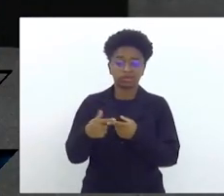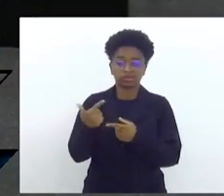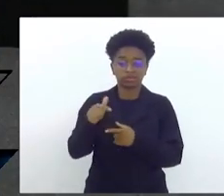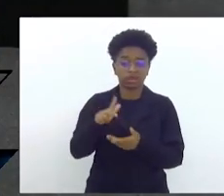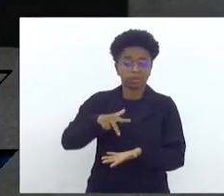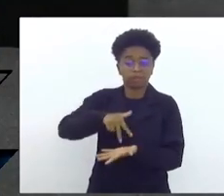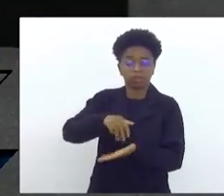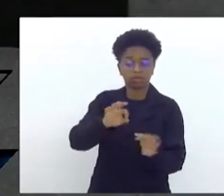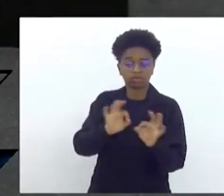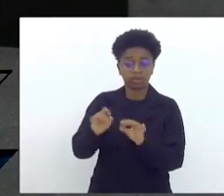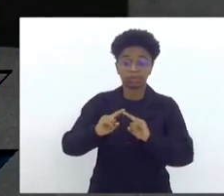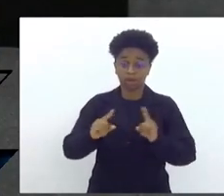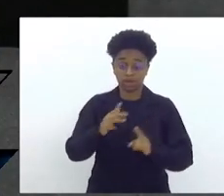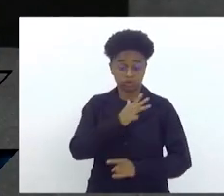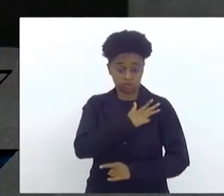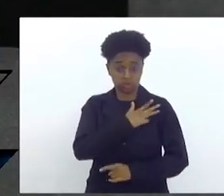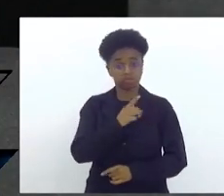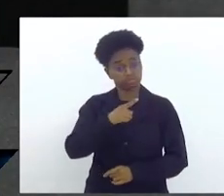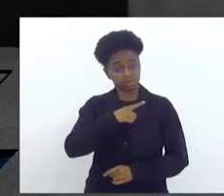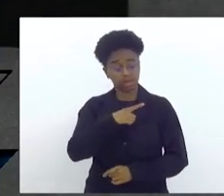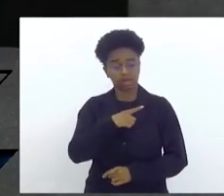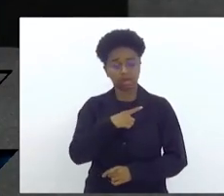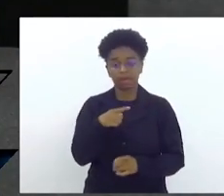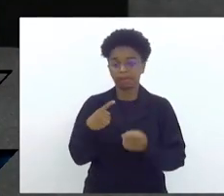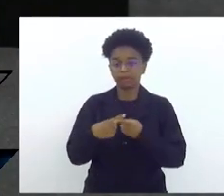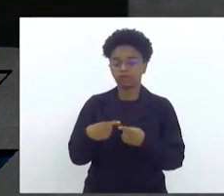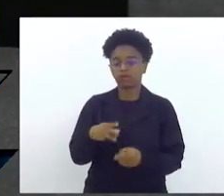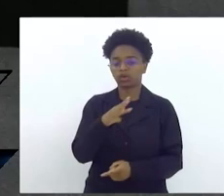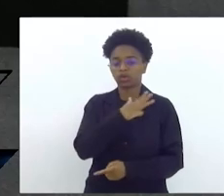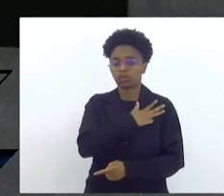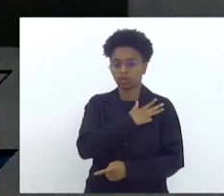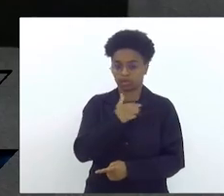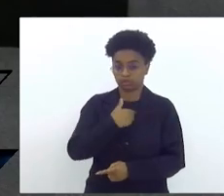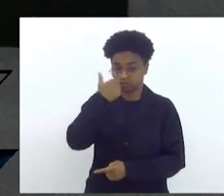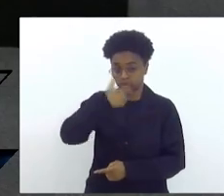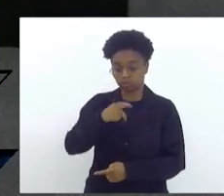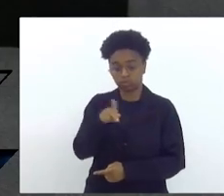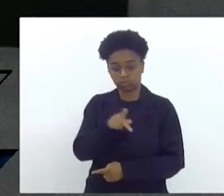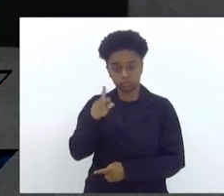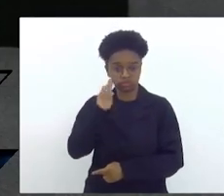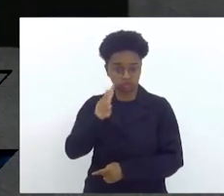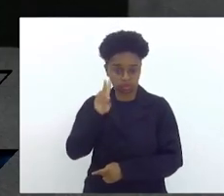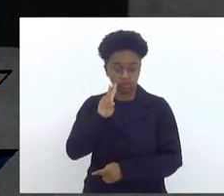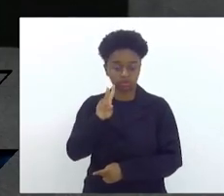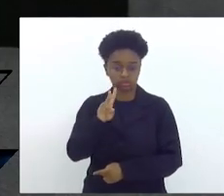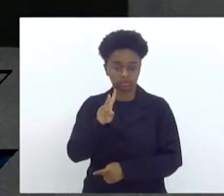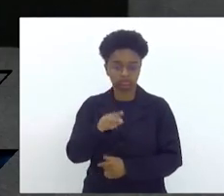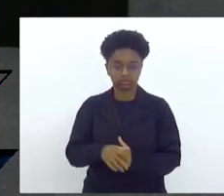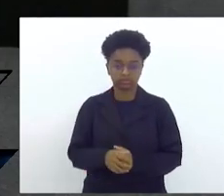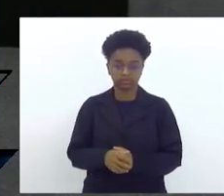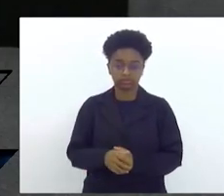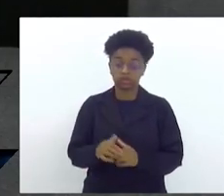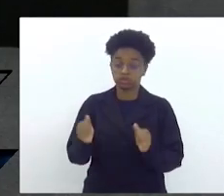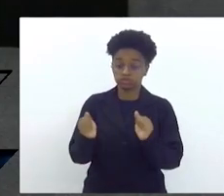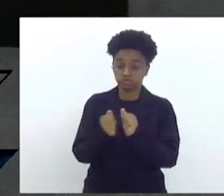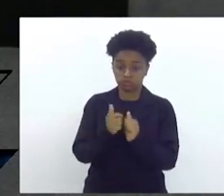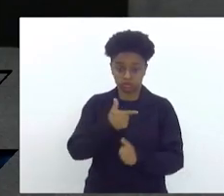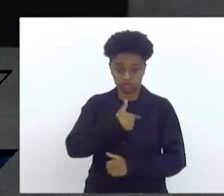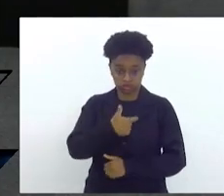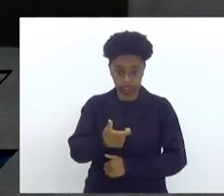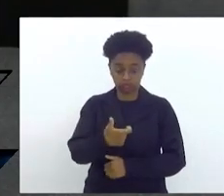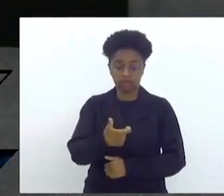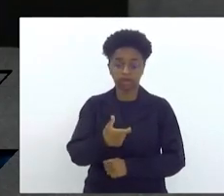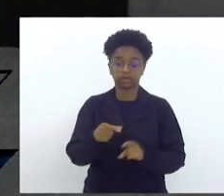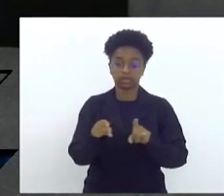já o Lula tá porque o Lula e aí eu falo como professor de história junto de Getúlio Vargas